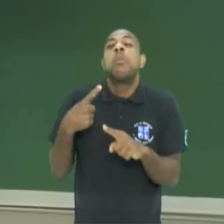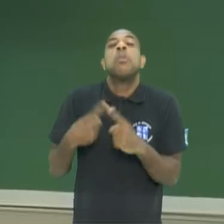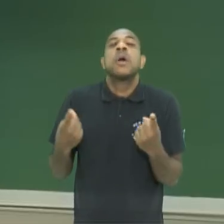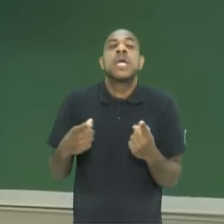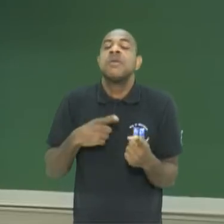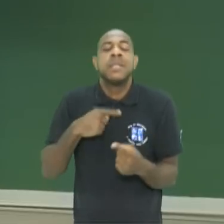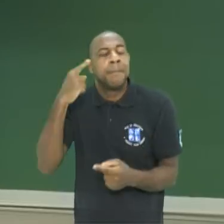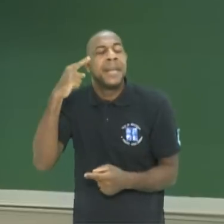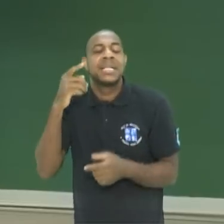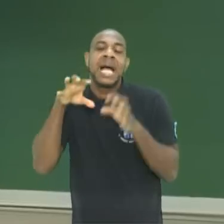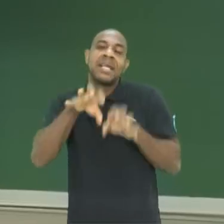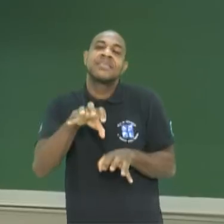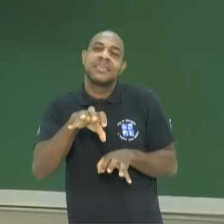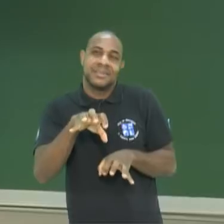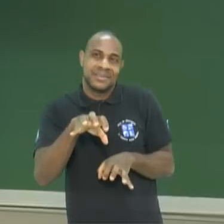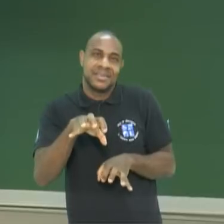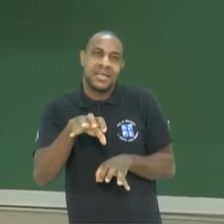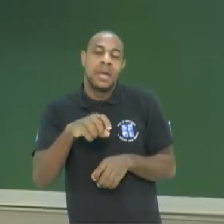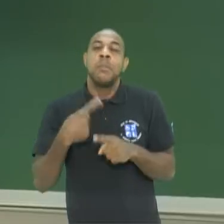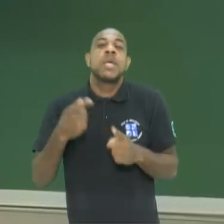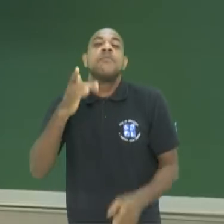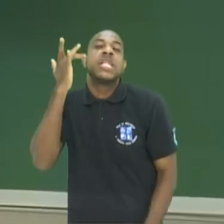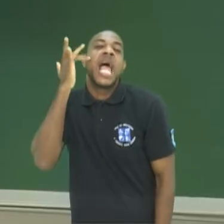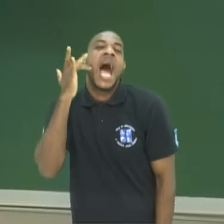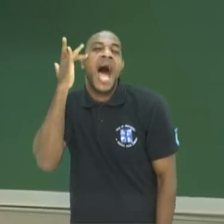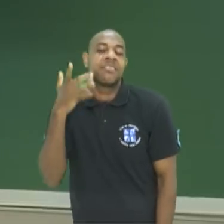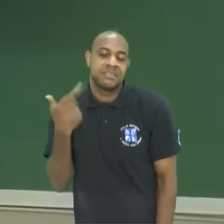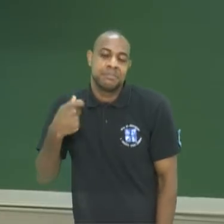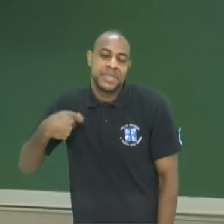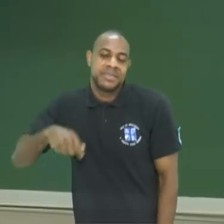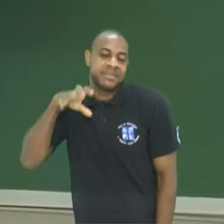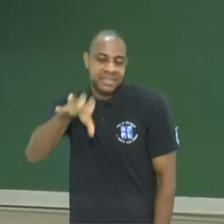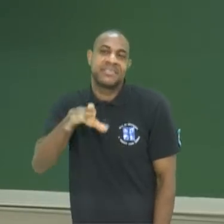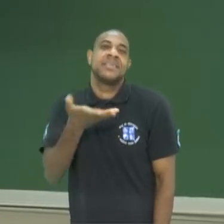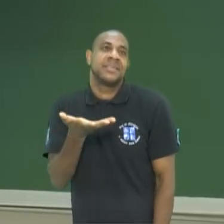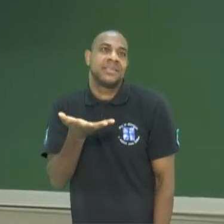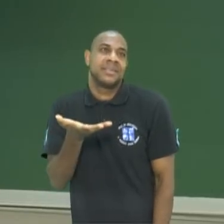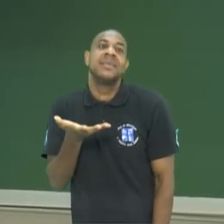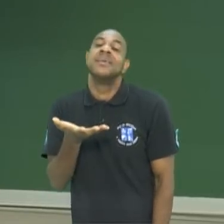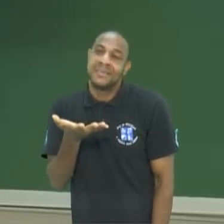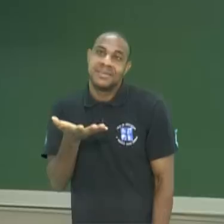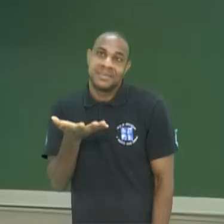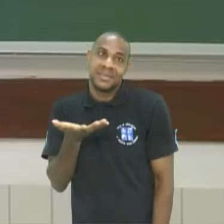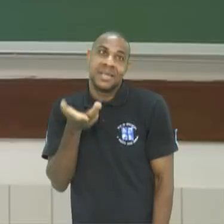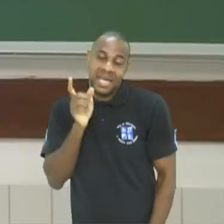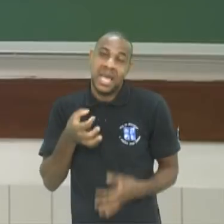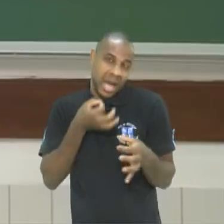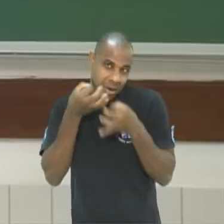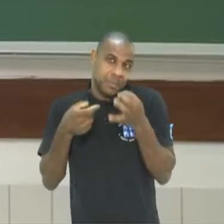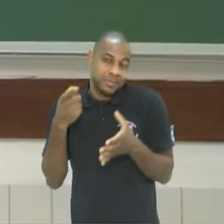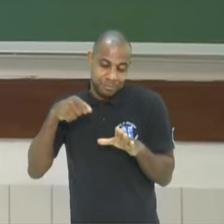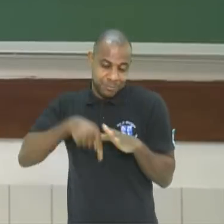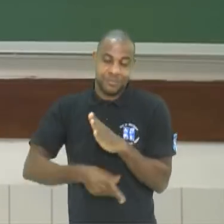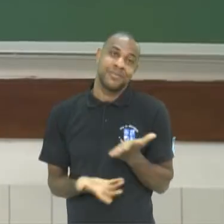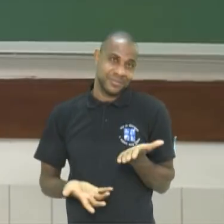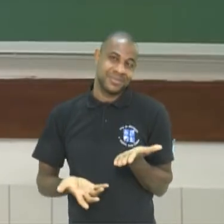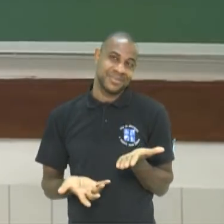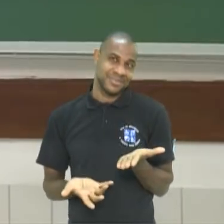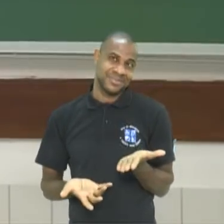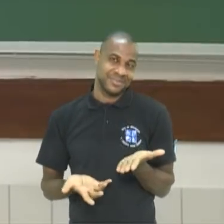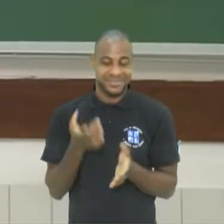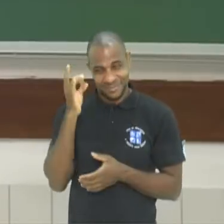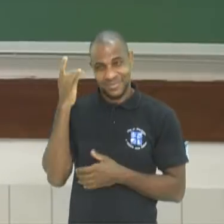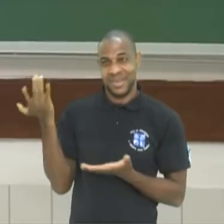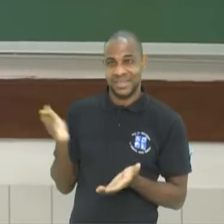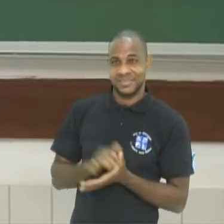pensa daquele jeito, por que você acha que tem que ser daquela forma. É a justificativa do ponto de vista do locutor. Ficou